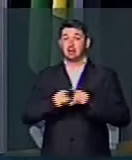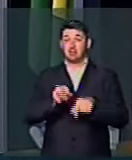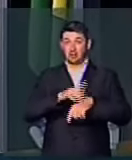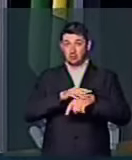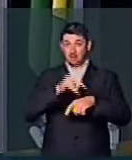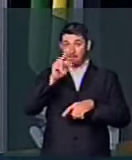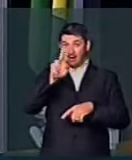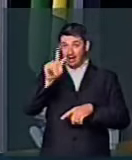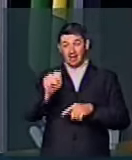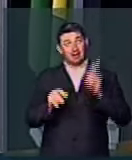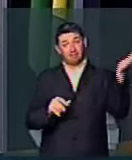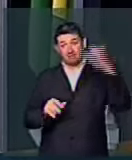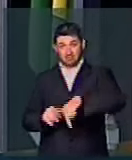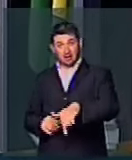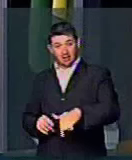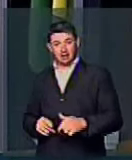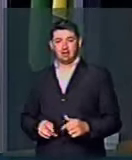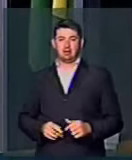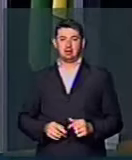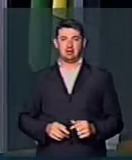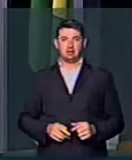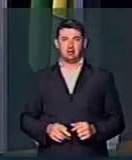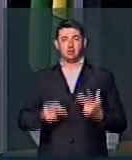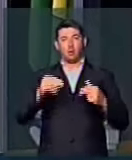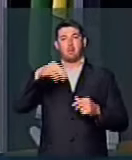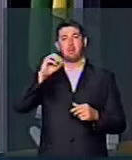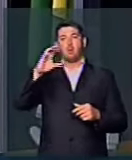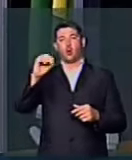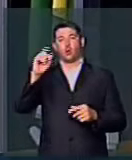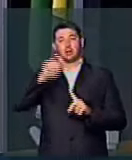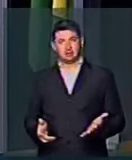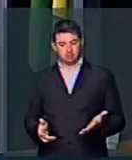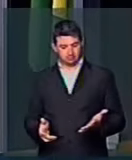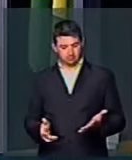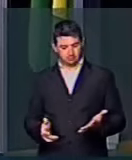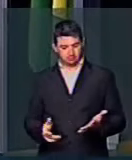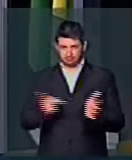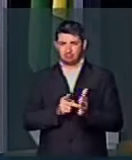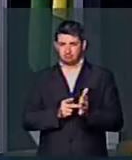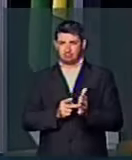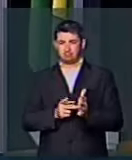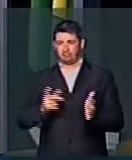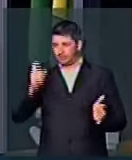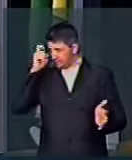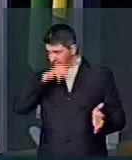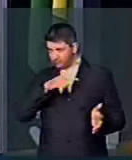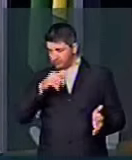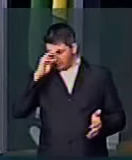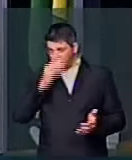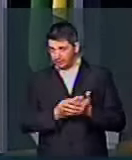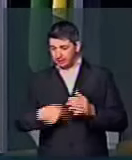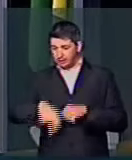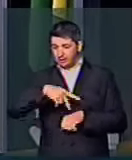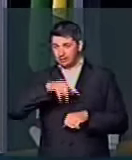que virão do Equador para cá, como o moco da banana e a cigatoca negra. Realmente fica difícil acreditar num